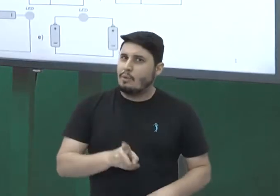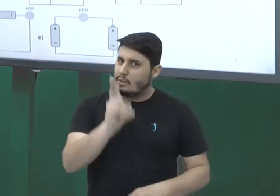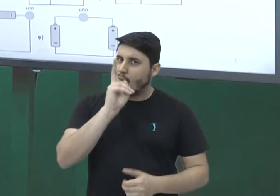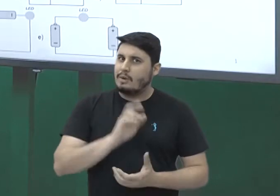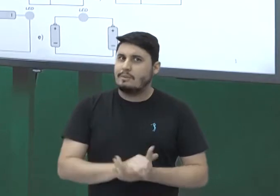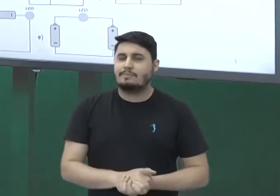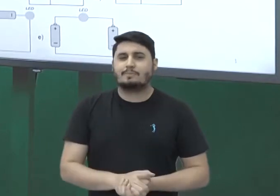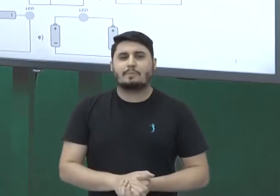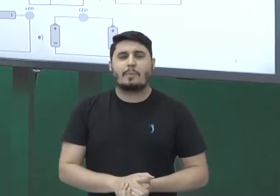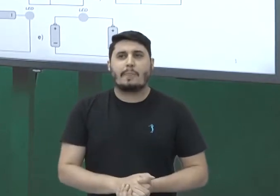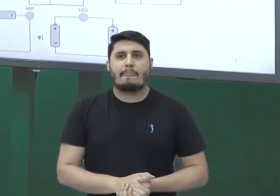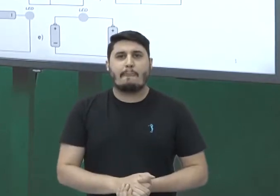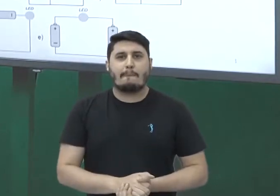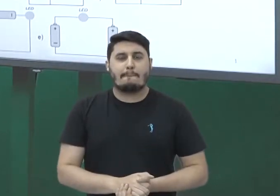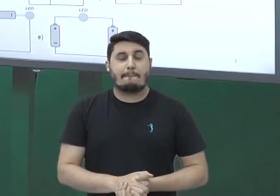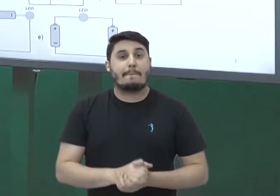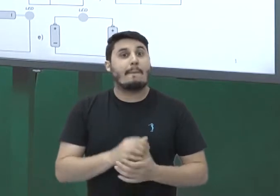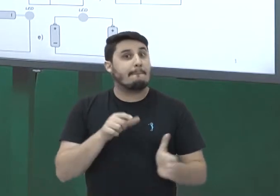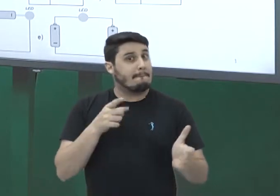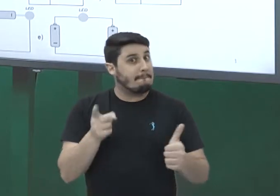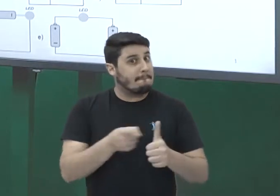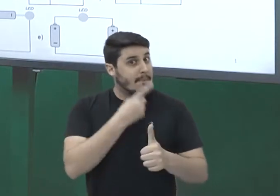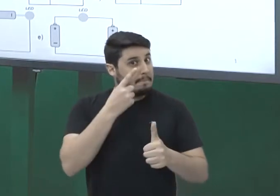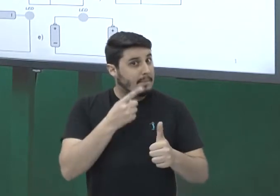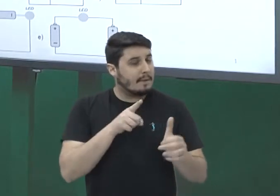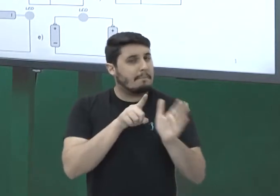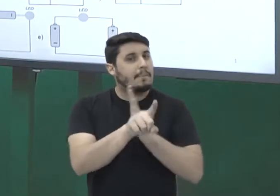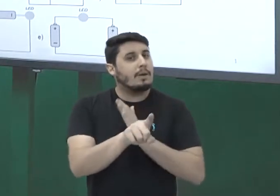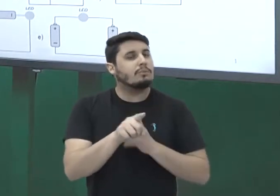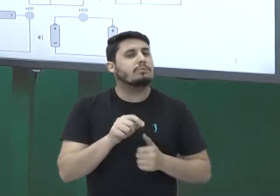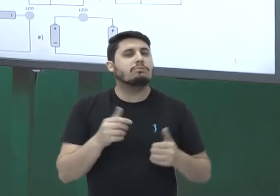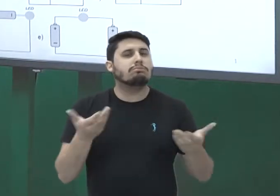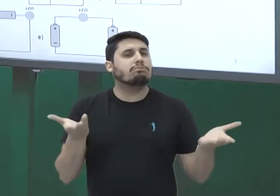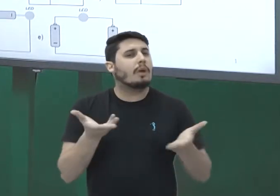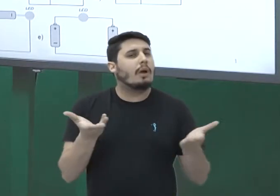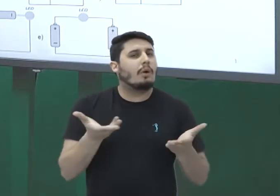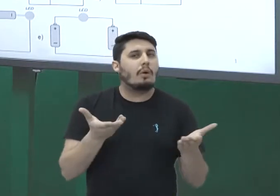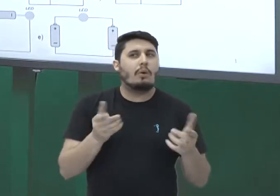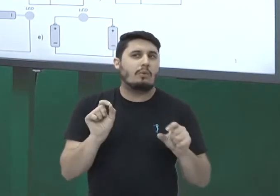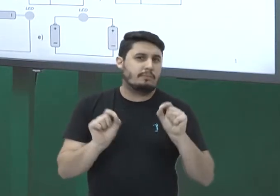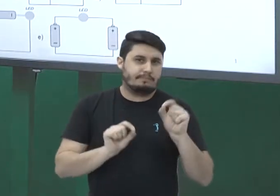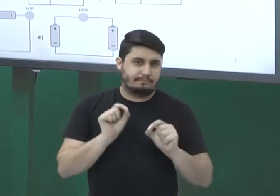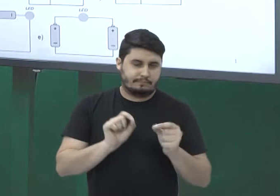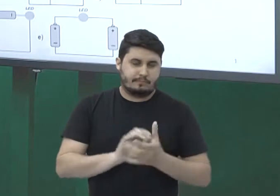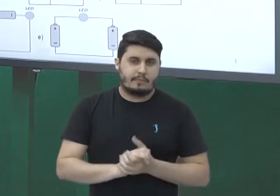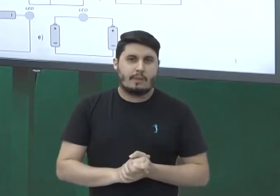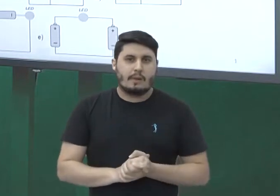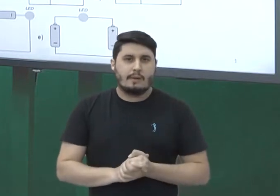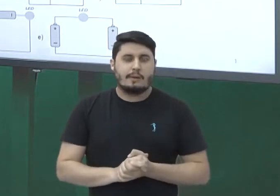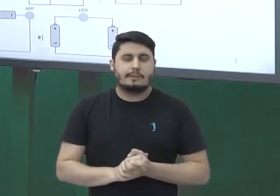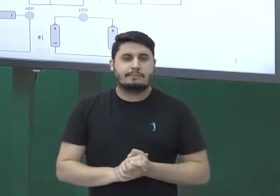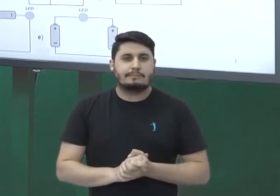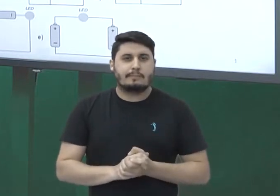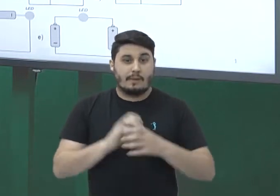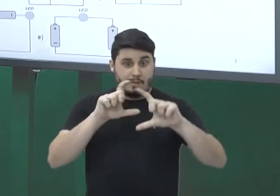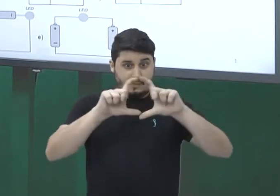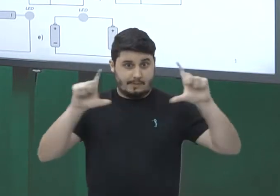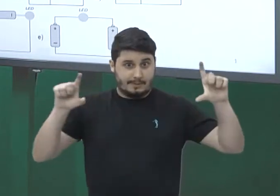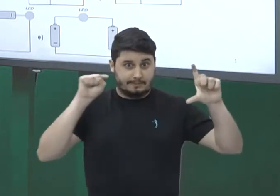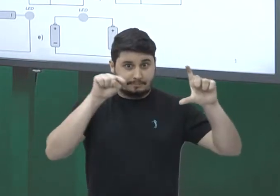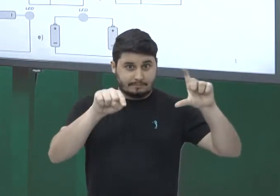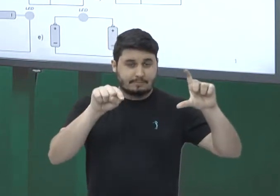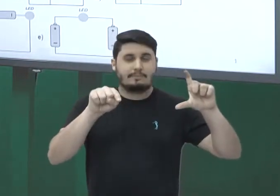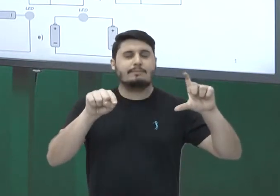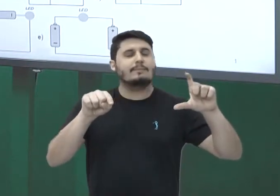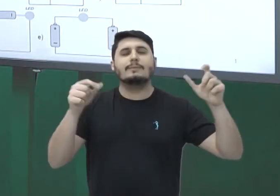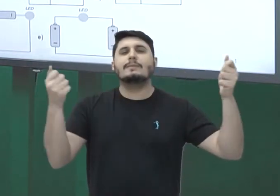Vê só, pessoal. A primeira questão que eu trouxe aí para vocês, certo? É uma questão que remonta aí, né, a um